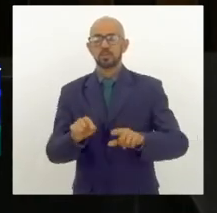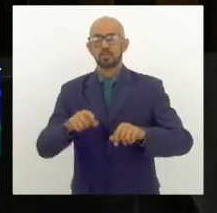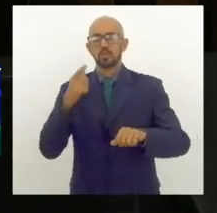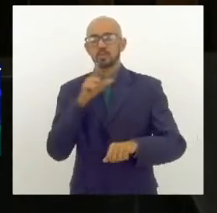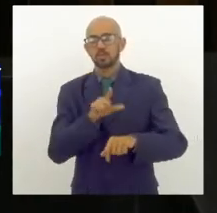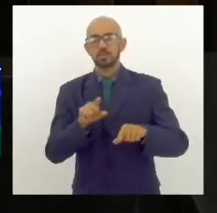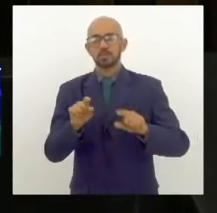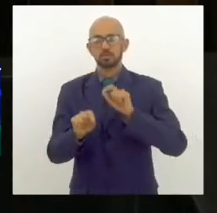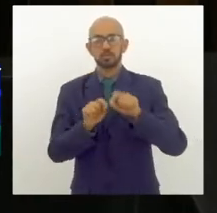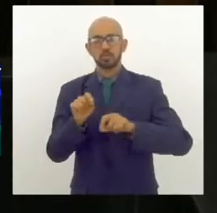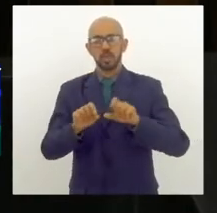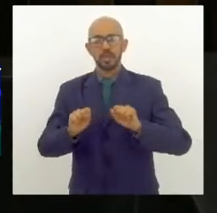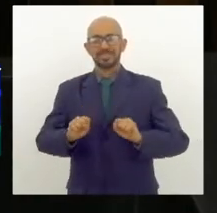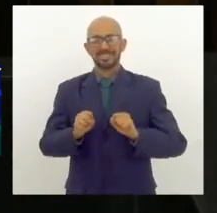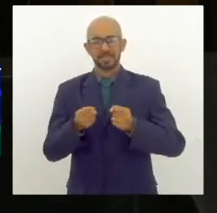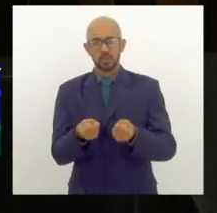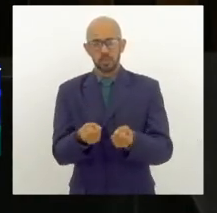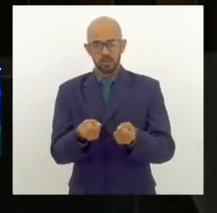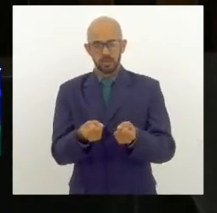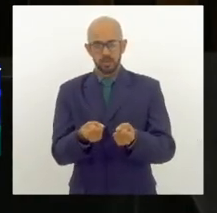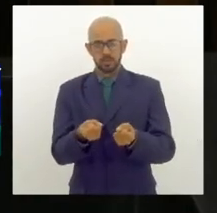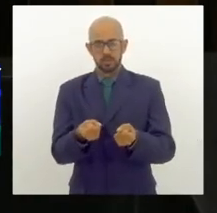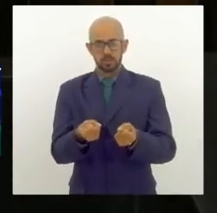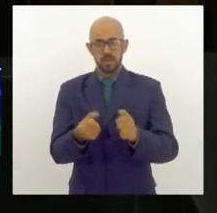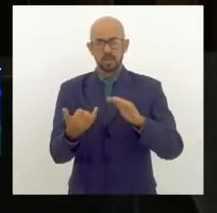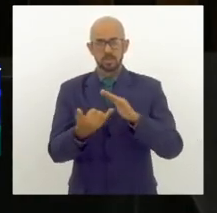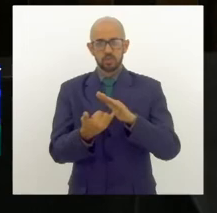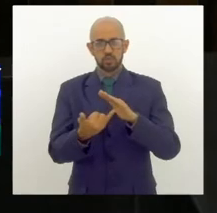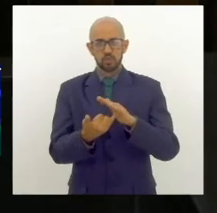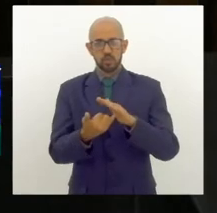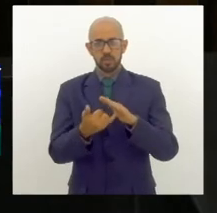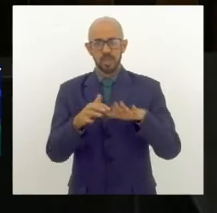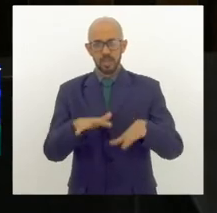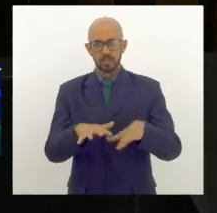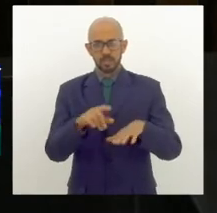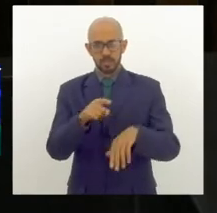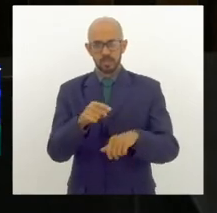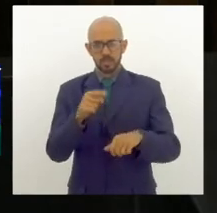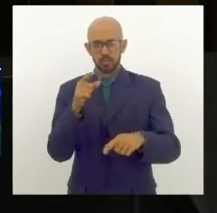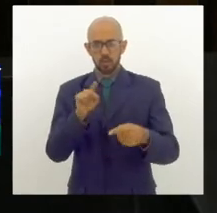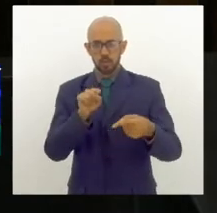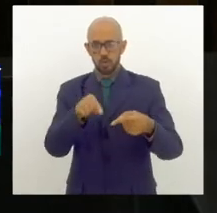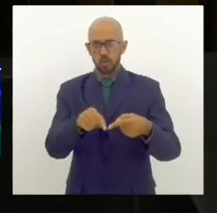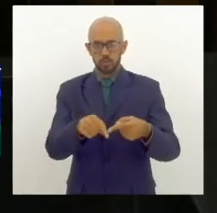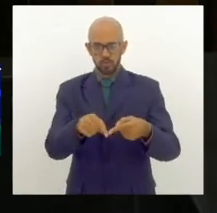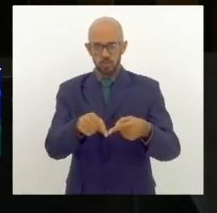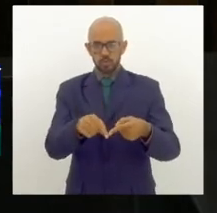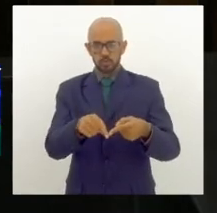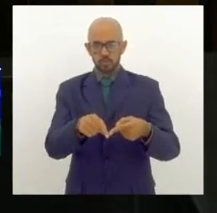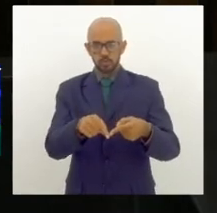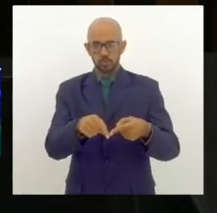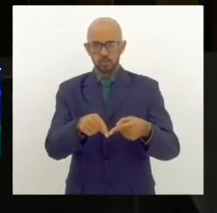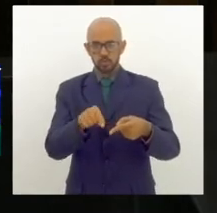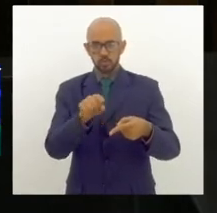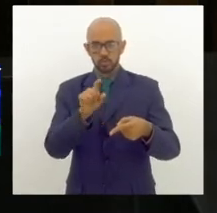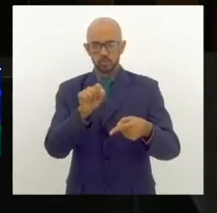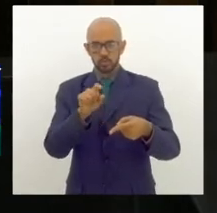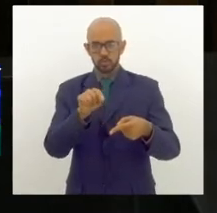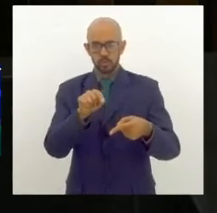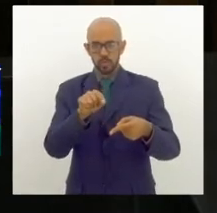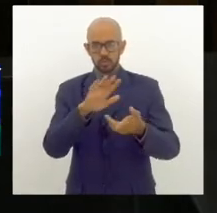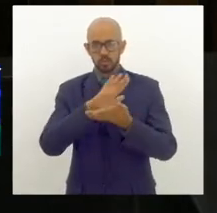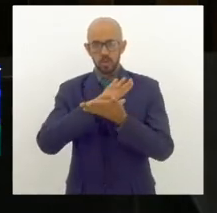a segurança e legitimidade jurídica para essas instituições, que foram objetos e alvo de uma